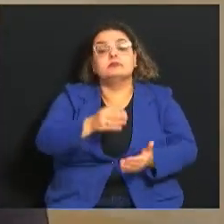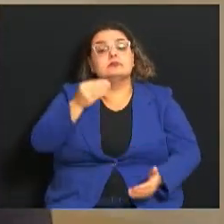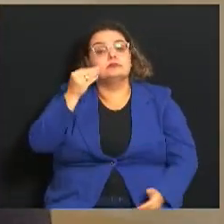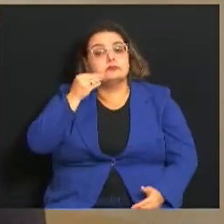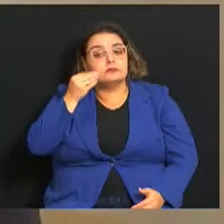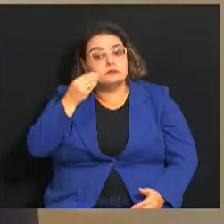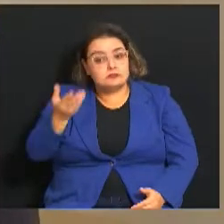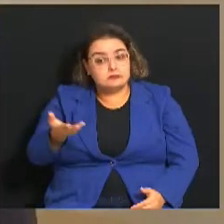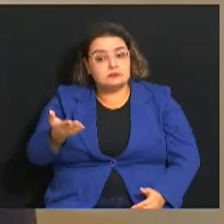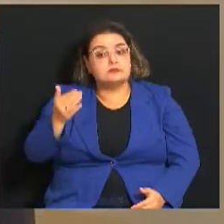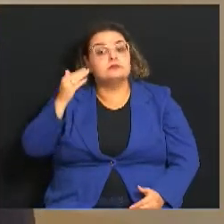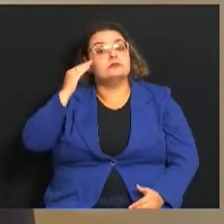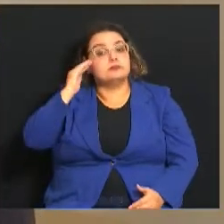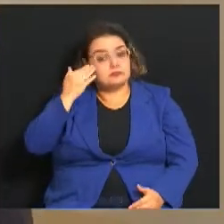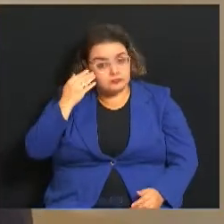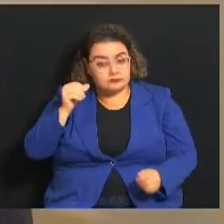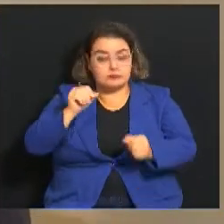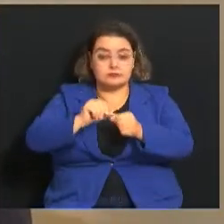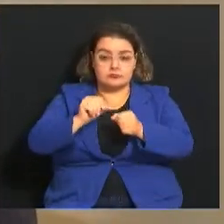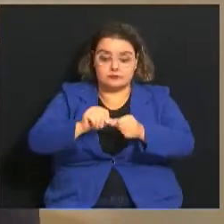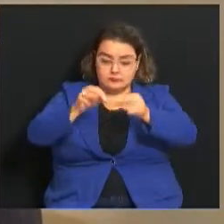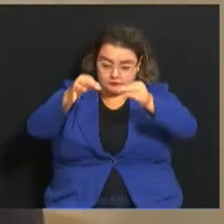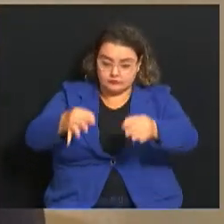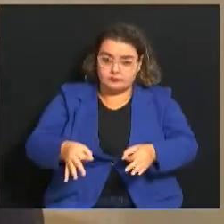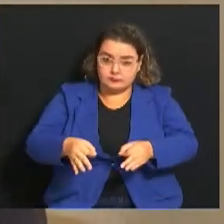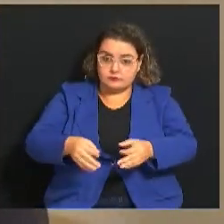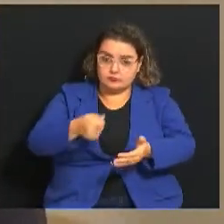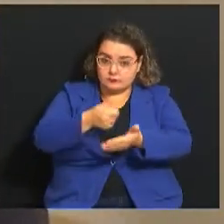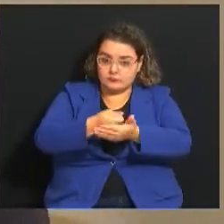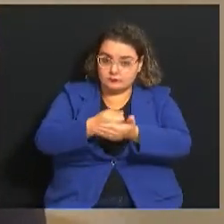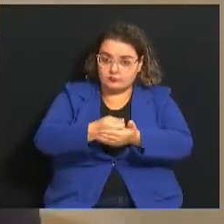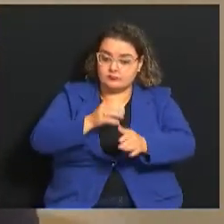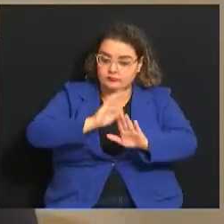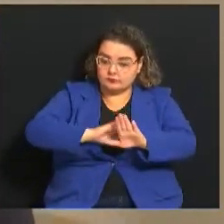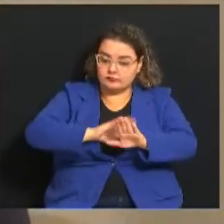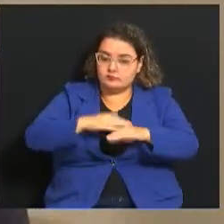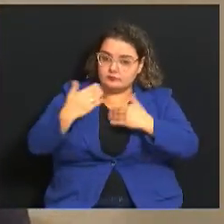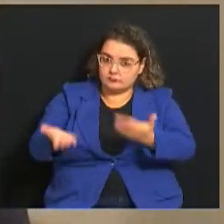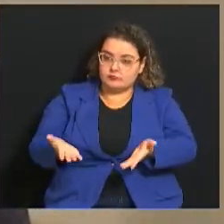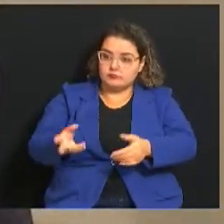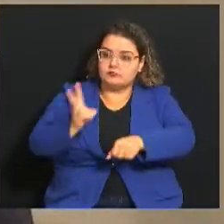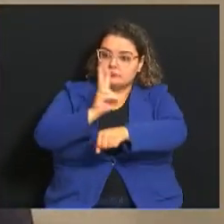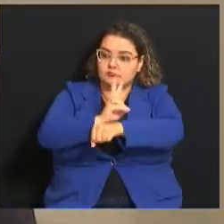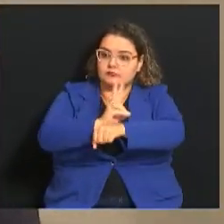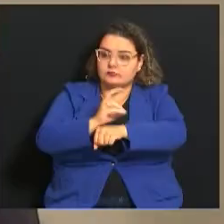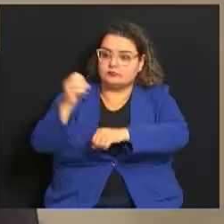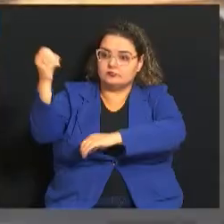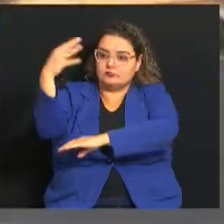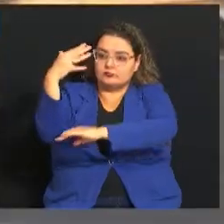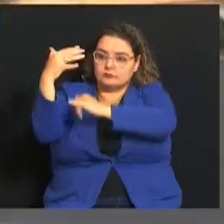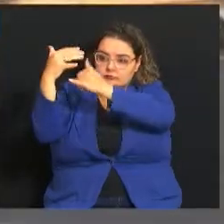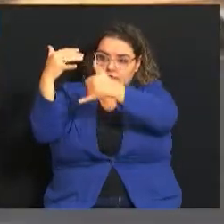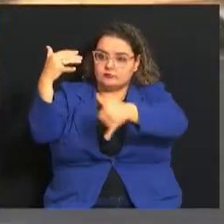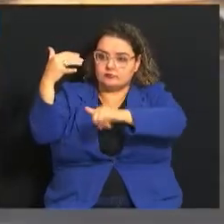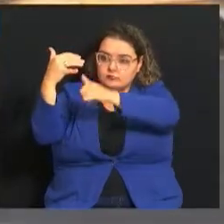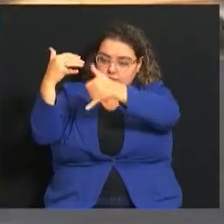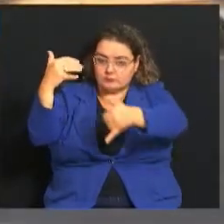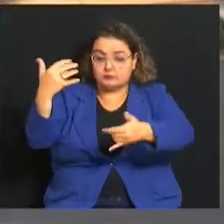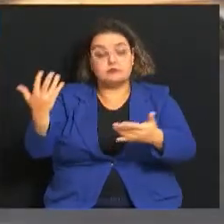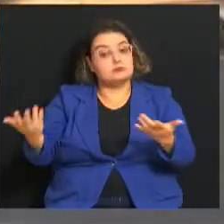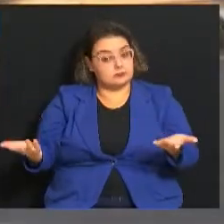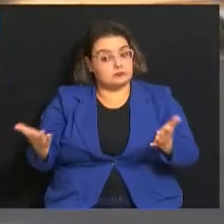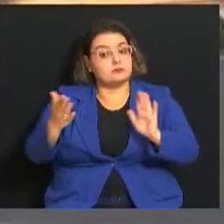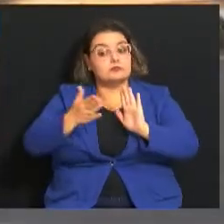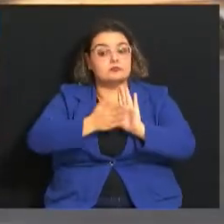elas entendam e façam o que é dever delas, retirar e cuidar da manutenção nos postes, das fiações. Pois é, a